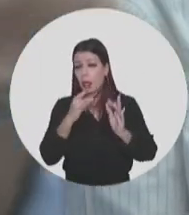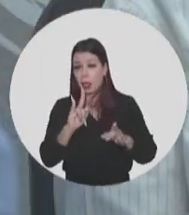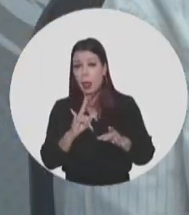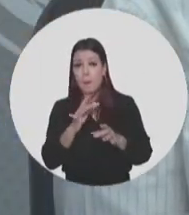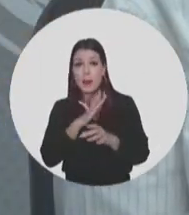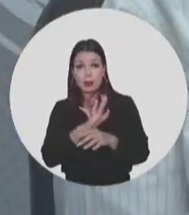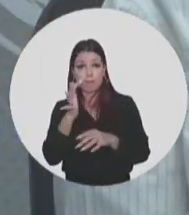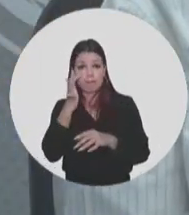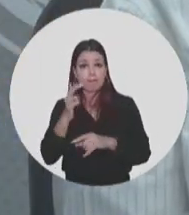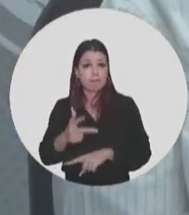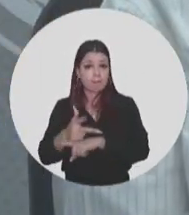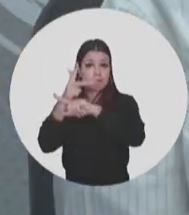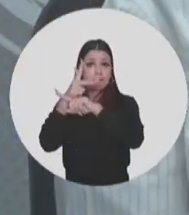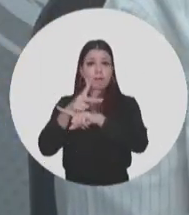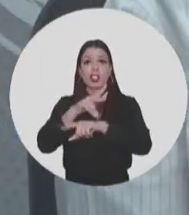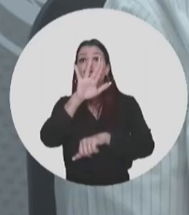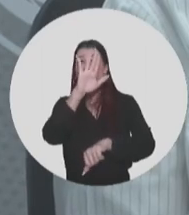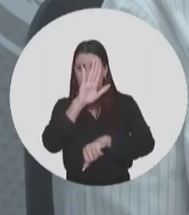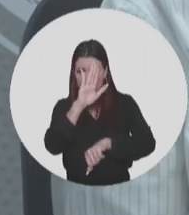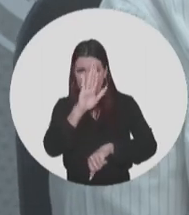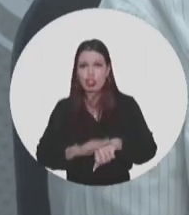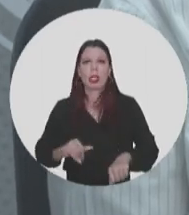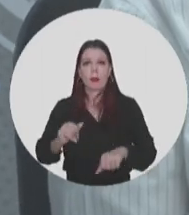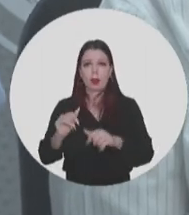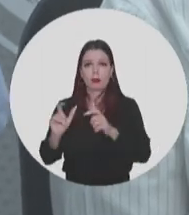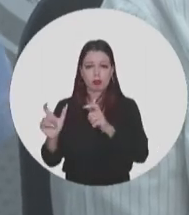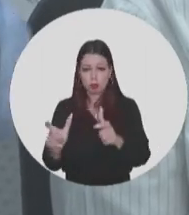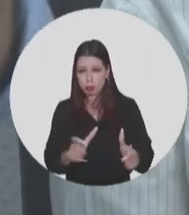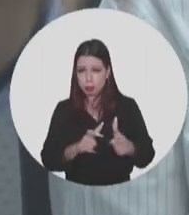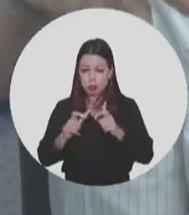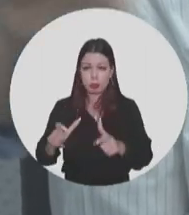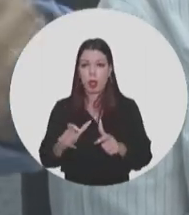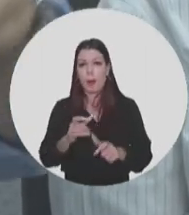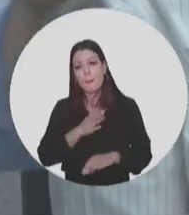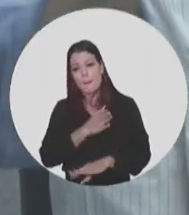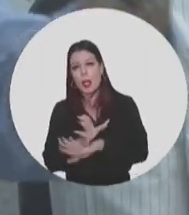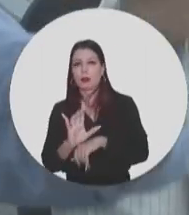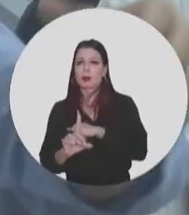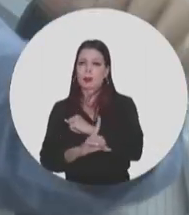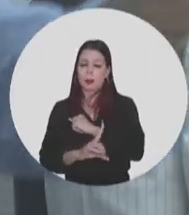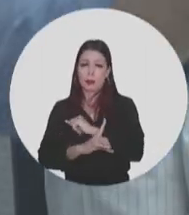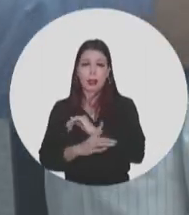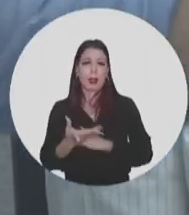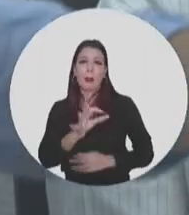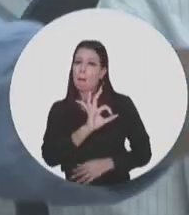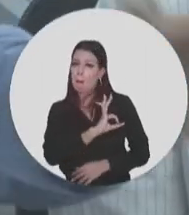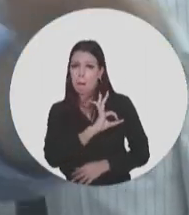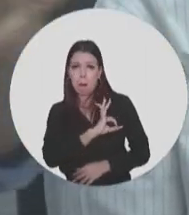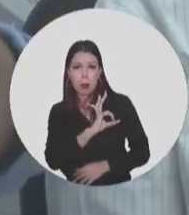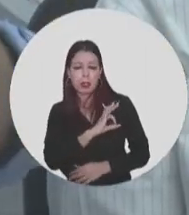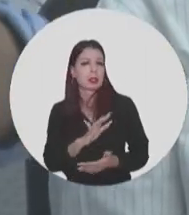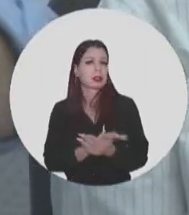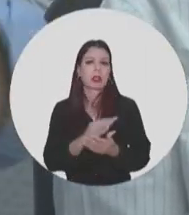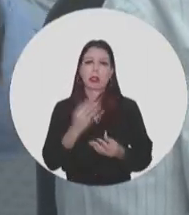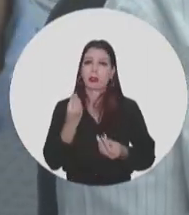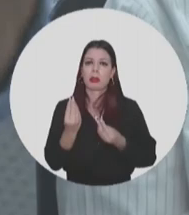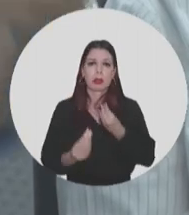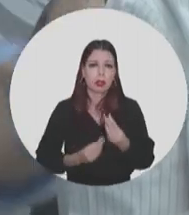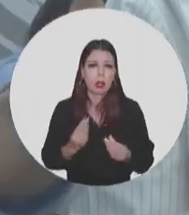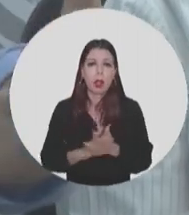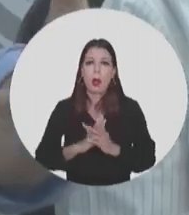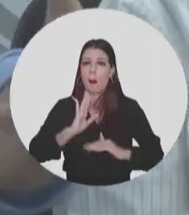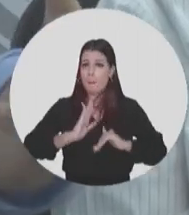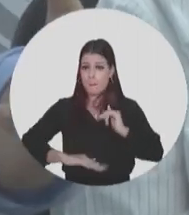acontecendo nesse momento uma coletiva de imprensa. A primeira autoridade foi a delegada adjunta da Polícia Civil, Rose